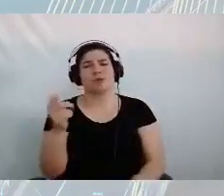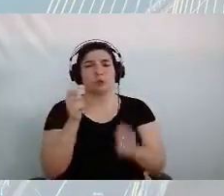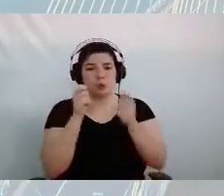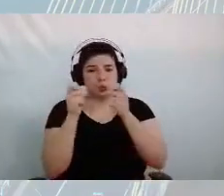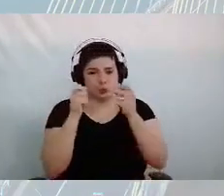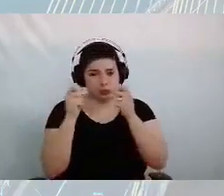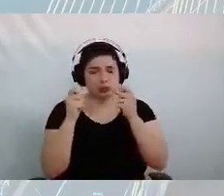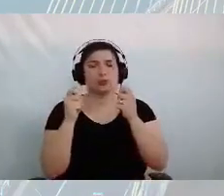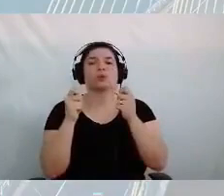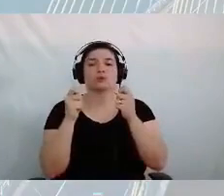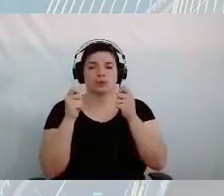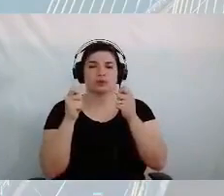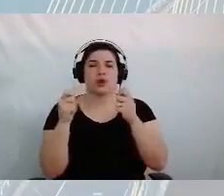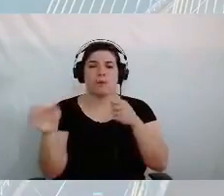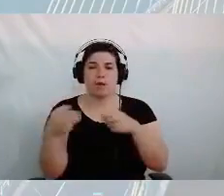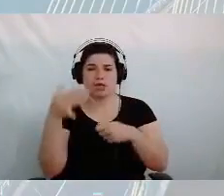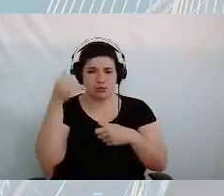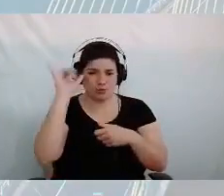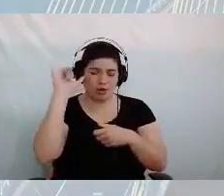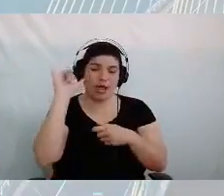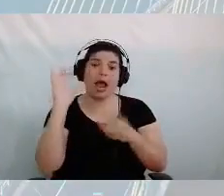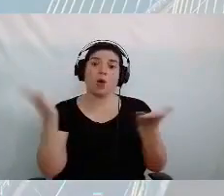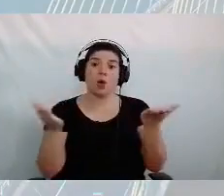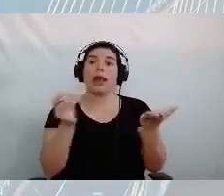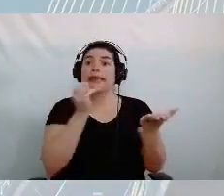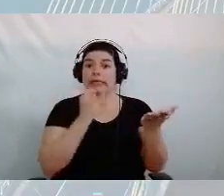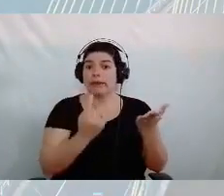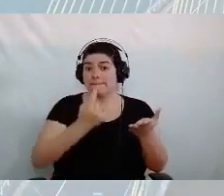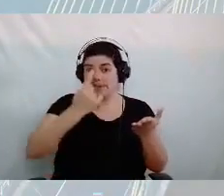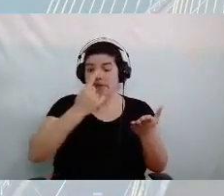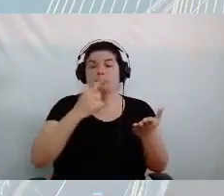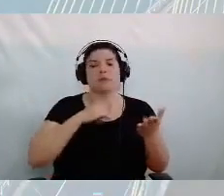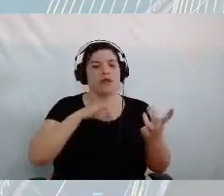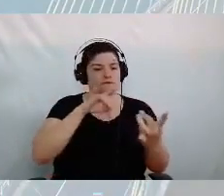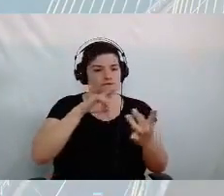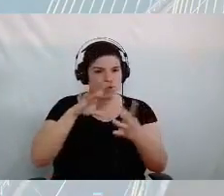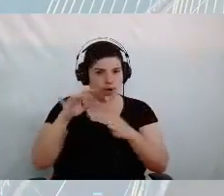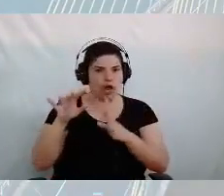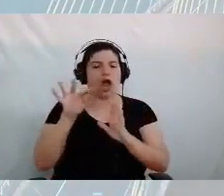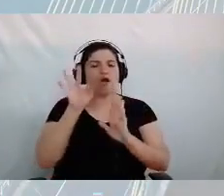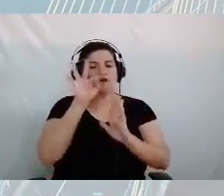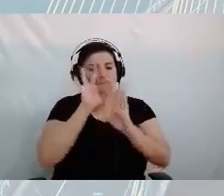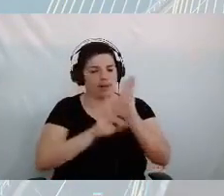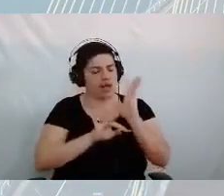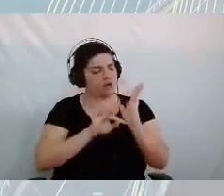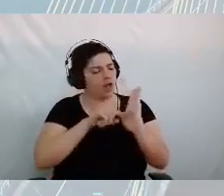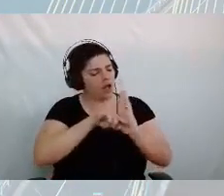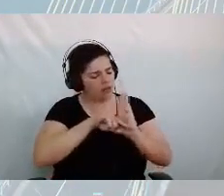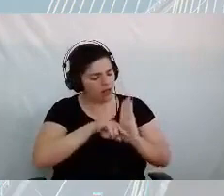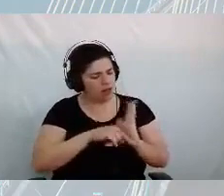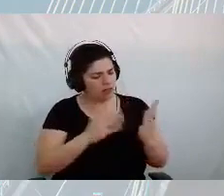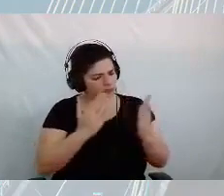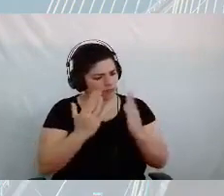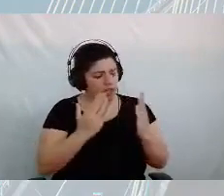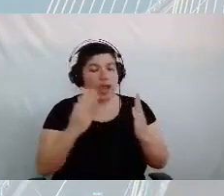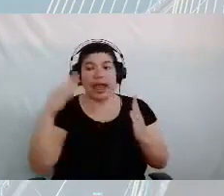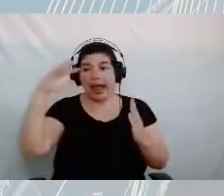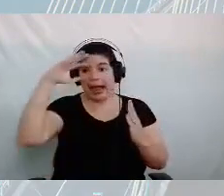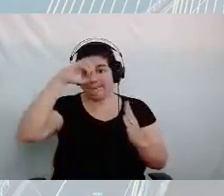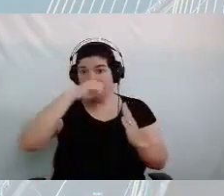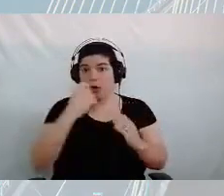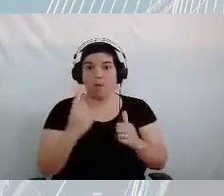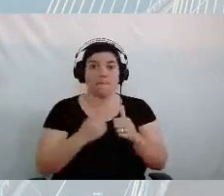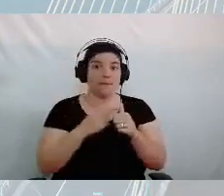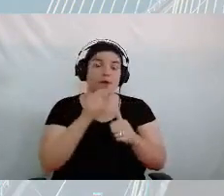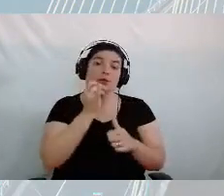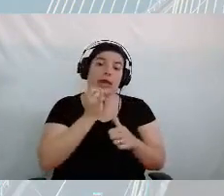pessoal, depois desse primeiro teste, a gente colheu os feedbacks, os formulários foram analisados, a gente aprendeu com o nosso primeiro teste, e